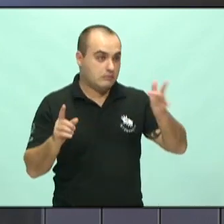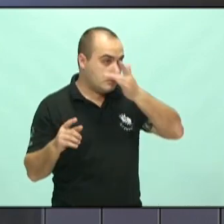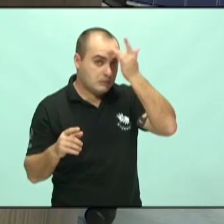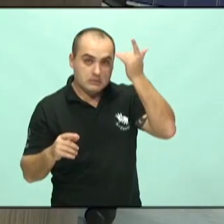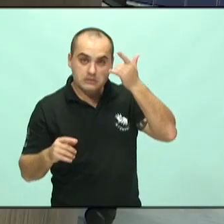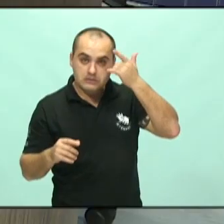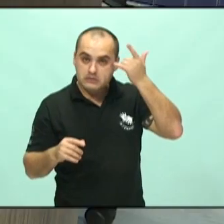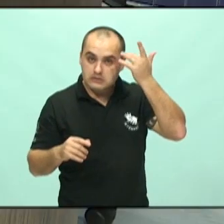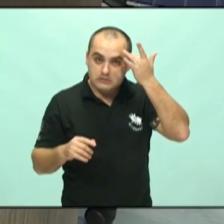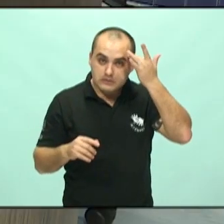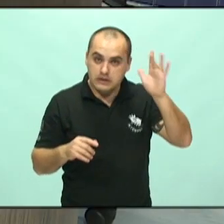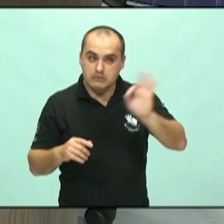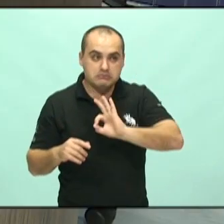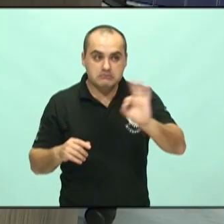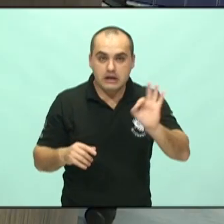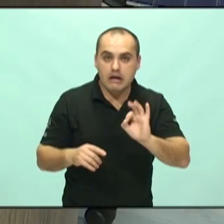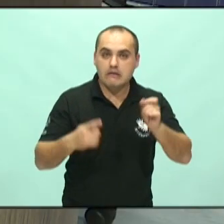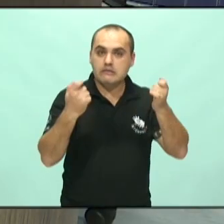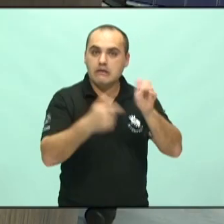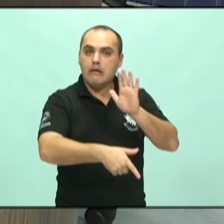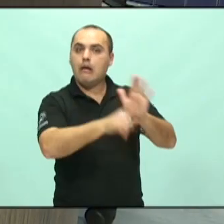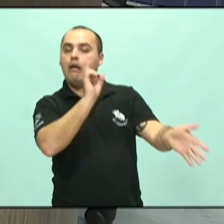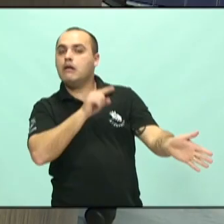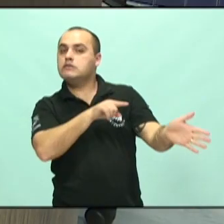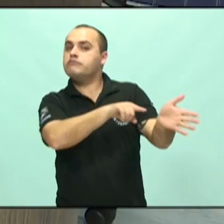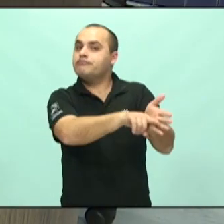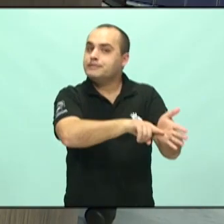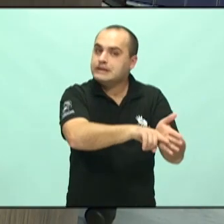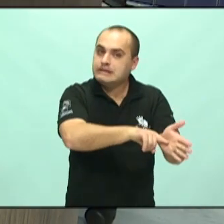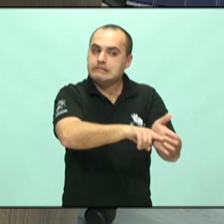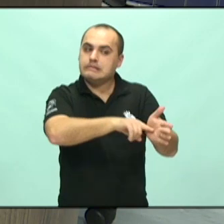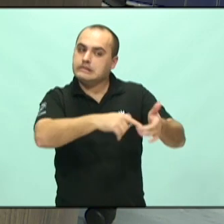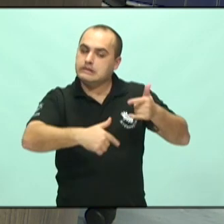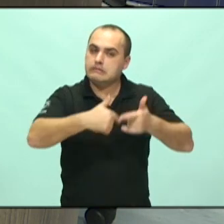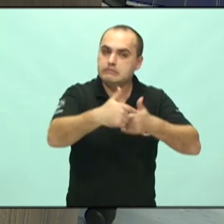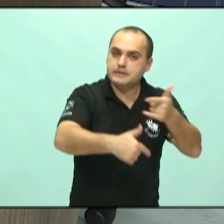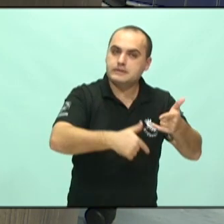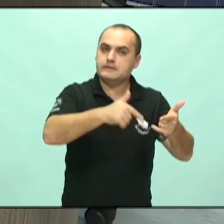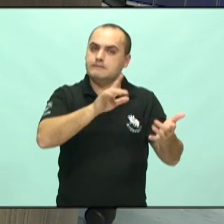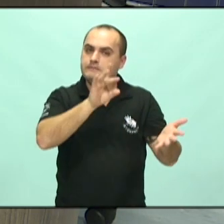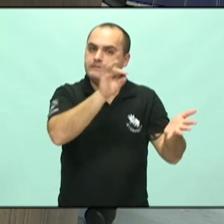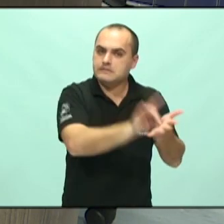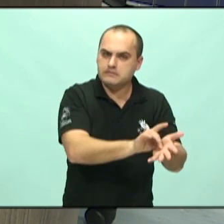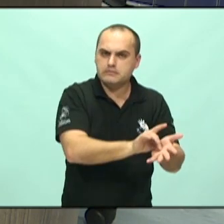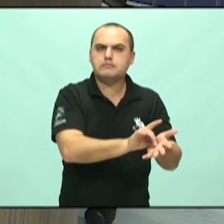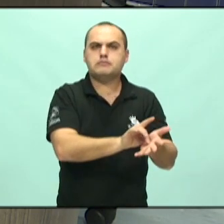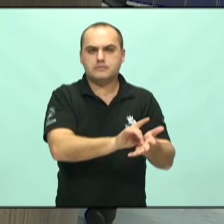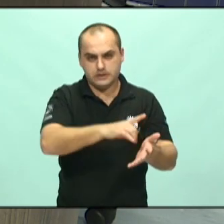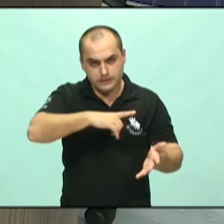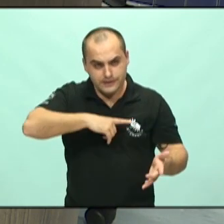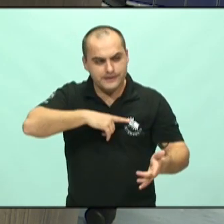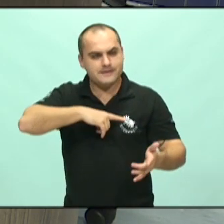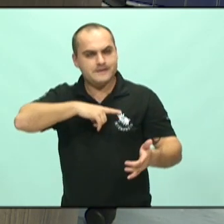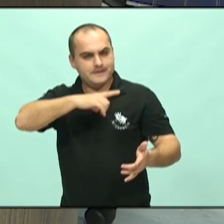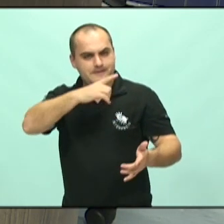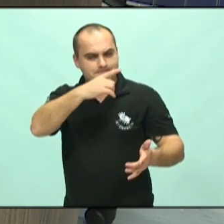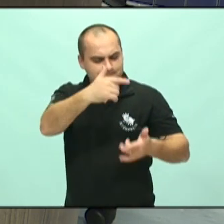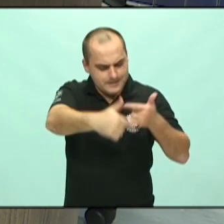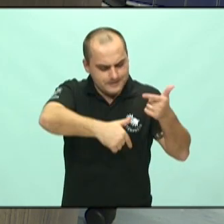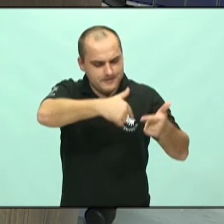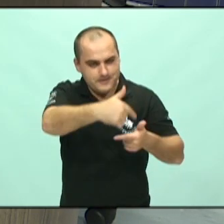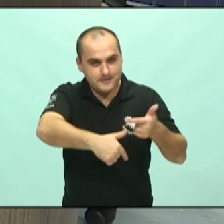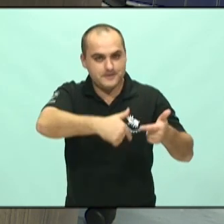fazer o mergulho, a pesquisa, o trabalho, a ciência que há por trás, às vezes, porque já há muito trabalho científico falando de tudo